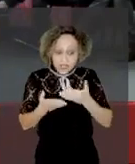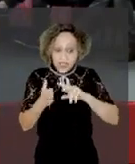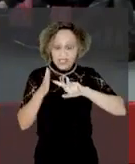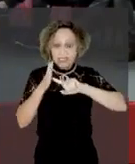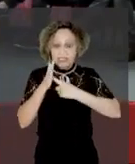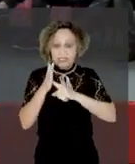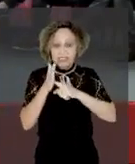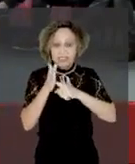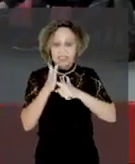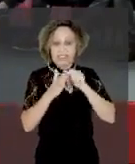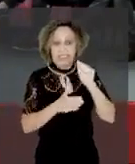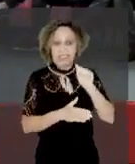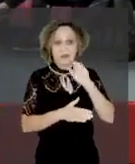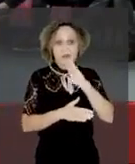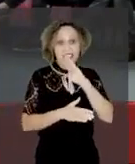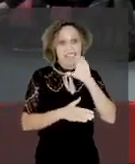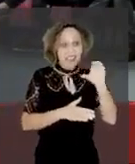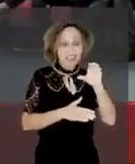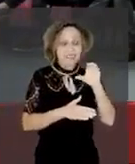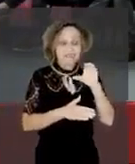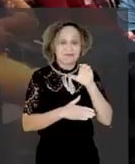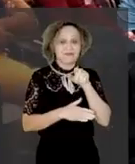lá no Ilê.